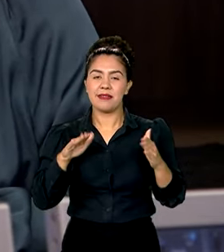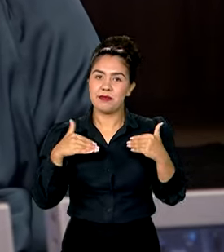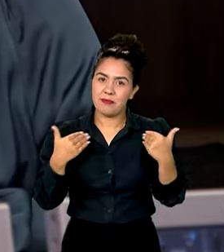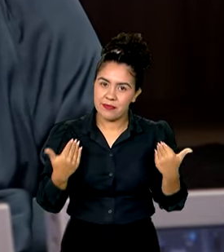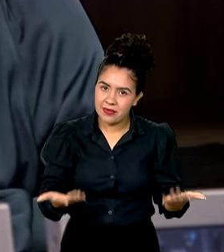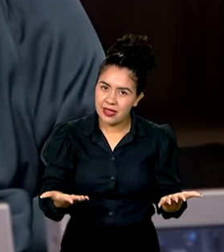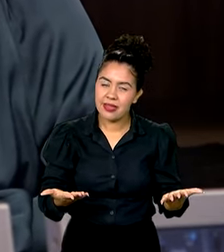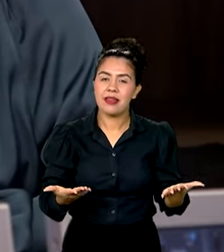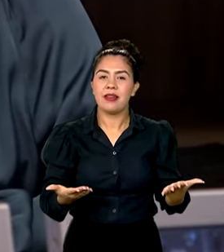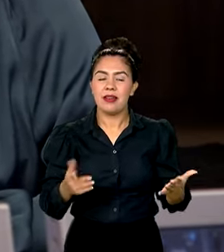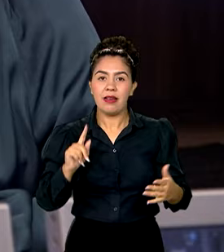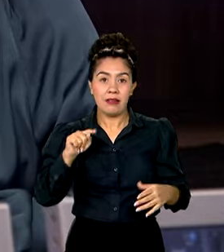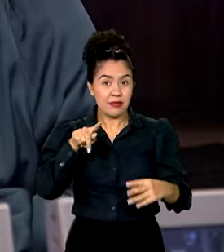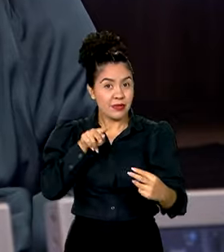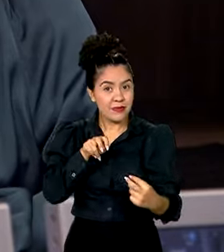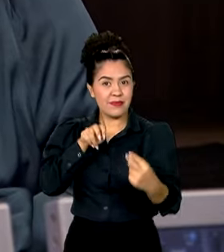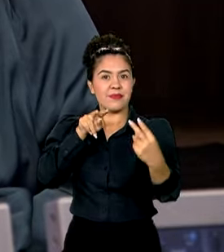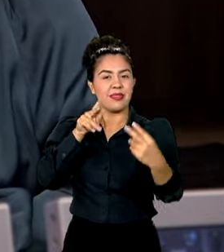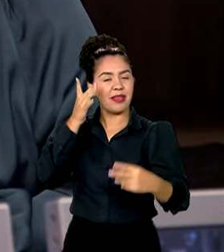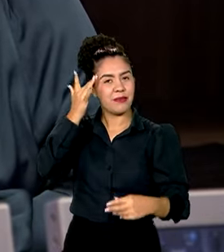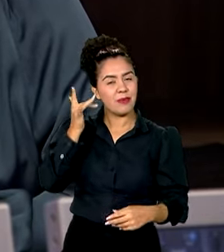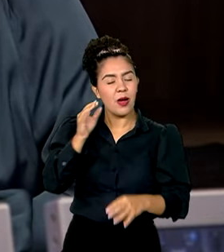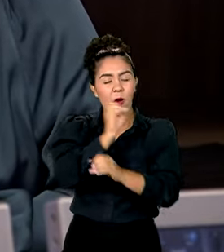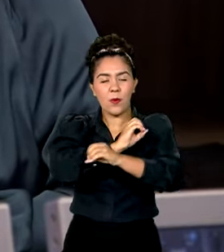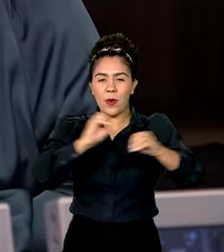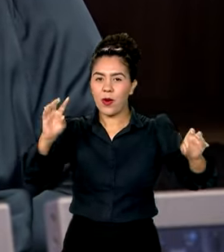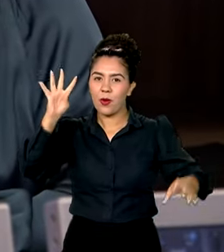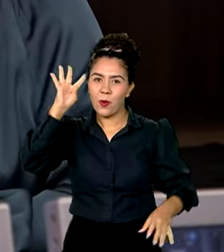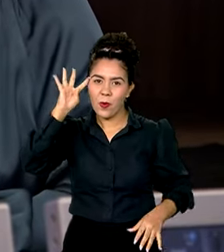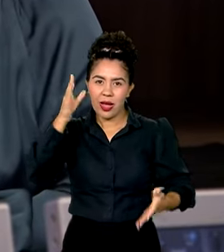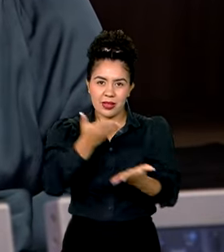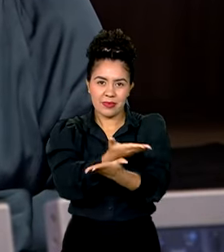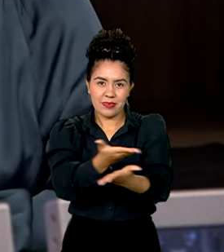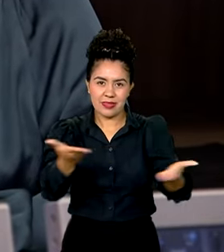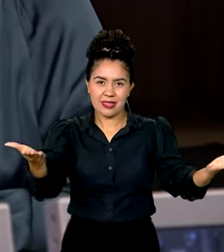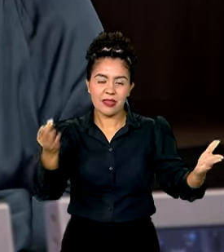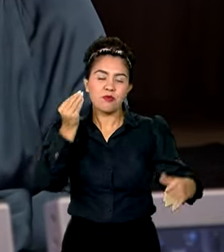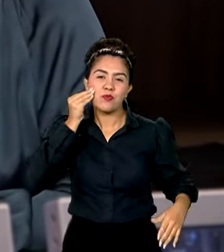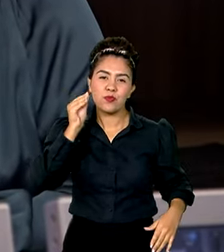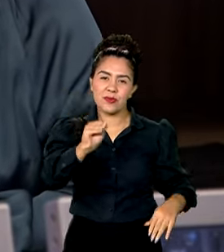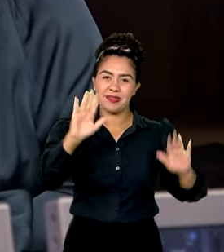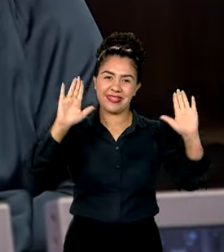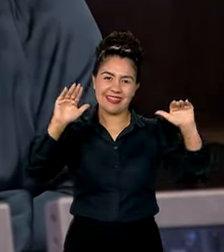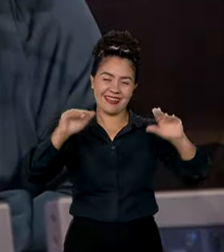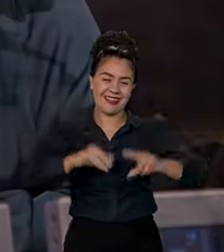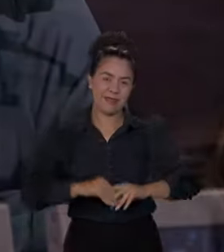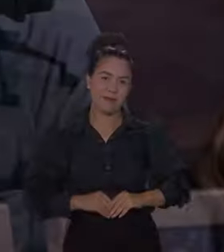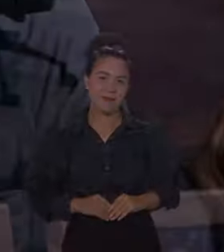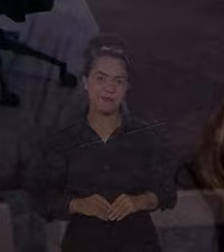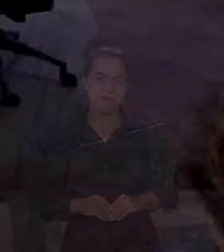isso então a gente se vê uma uma ótima quarta-feira para todo mundo tchau